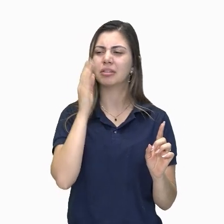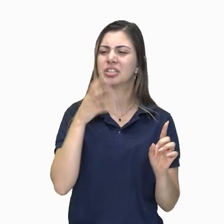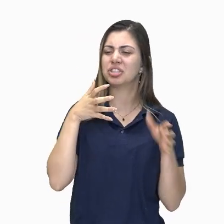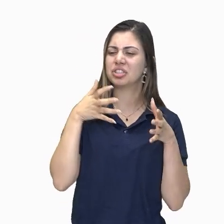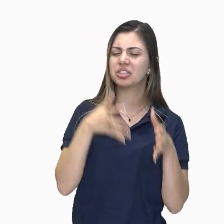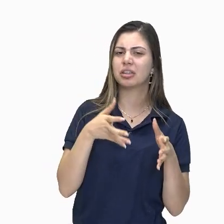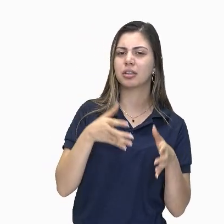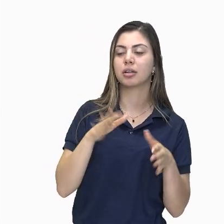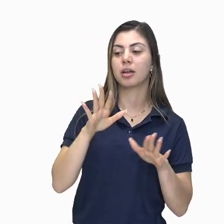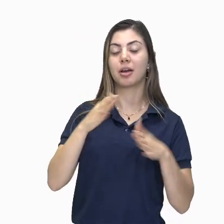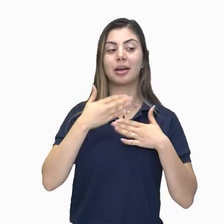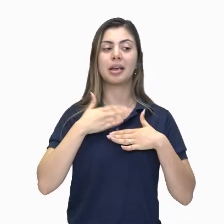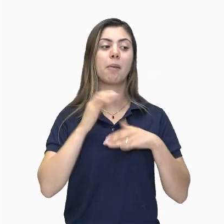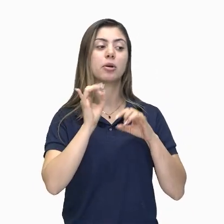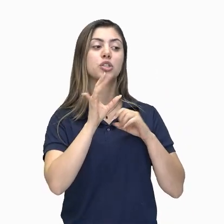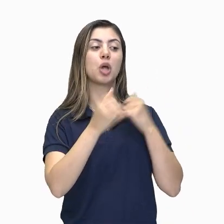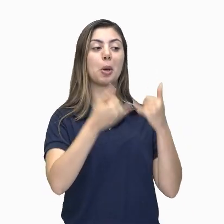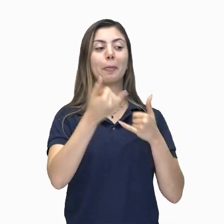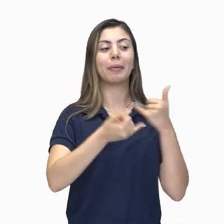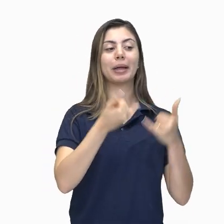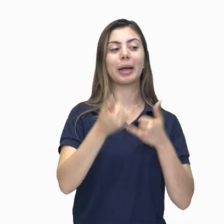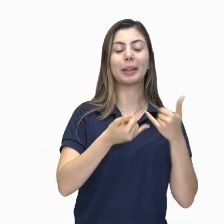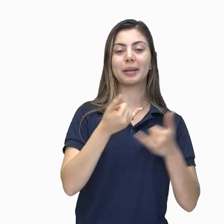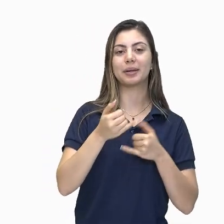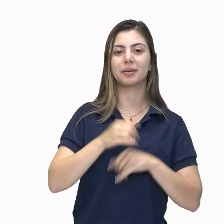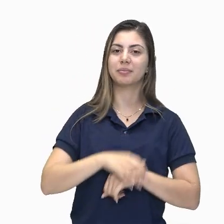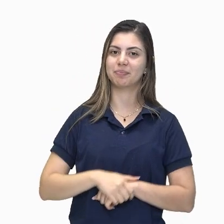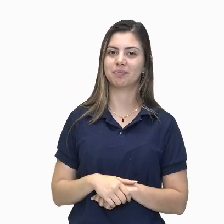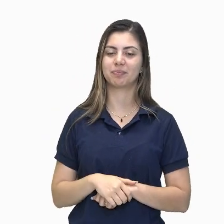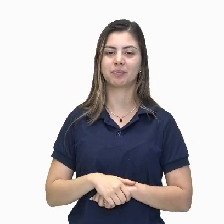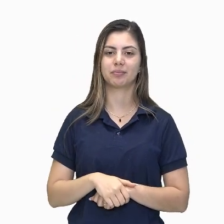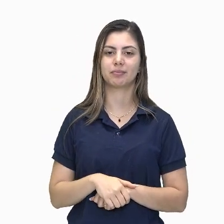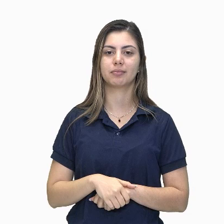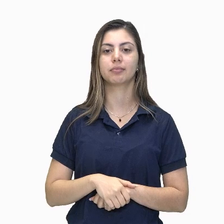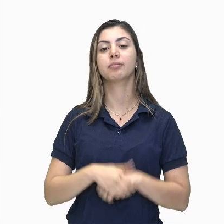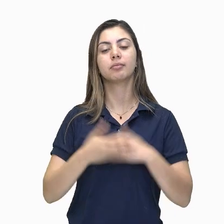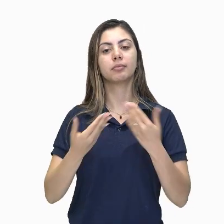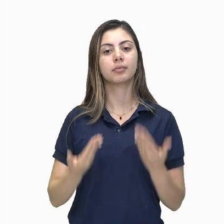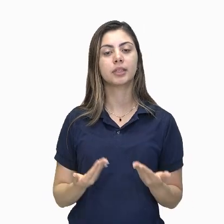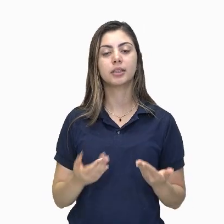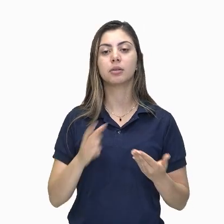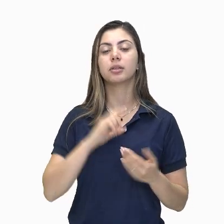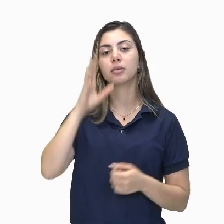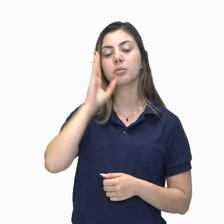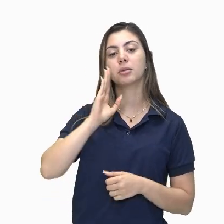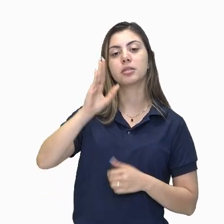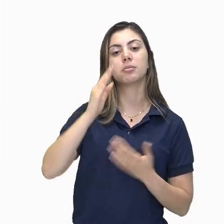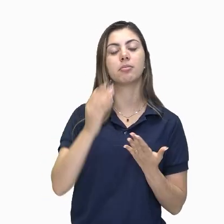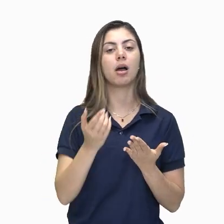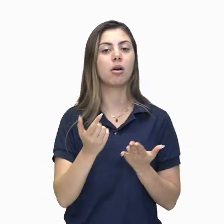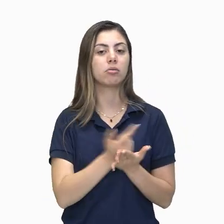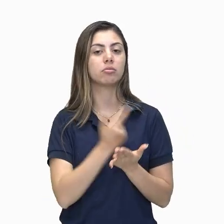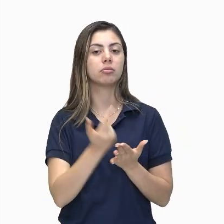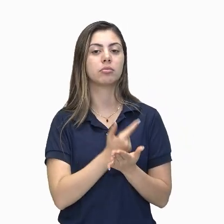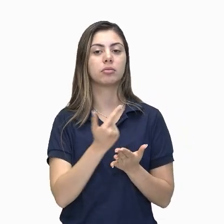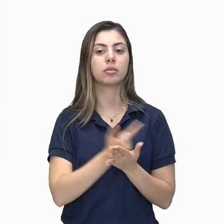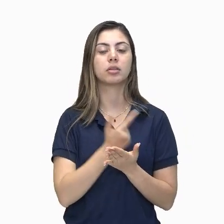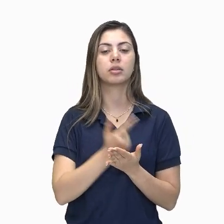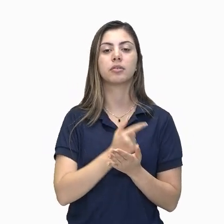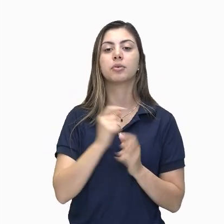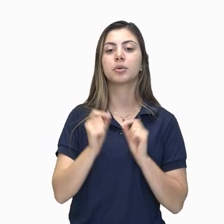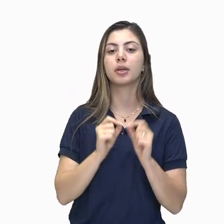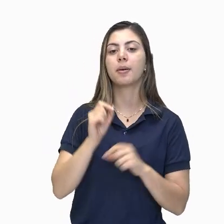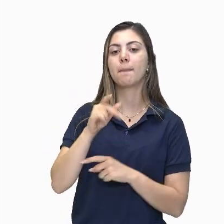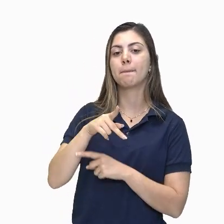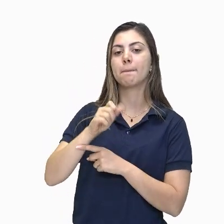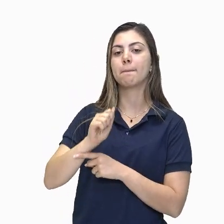calma, só quis brincar um pouquinho com você. E entre as suas principais obras, a gente vai falar sobre o manifesto, sobre o